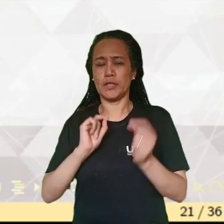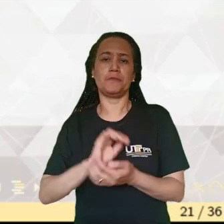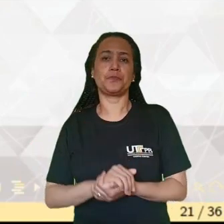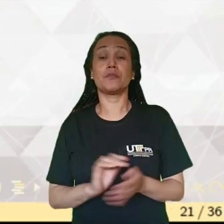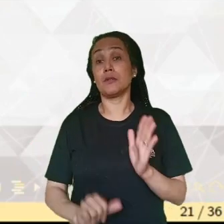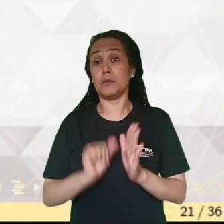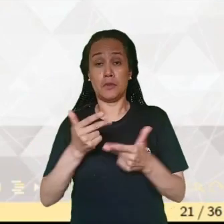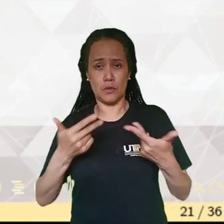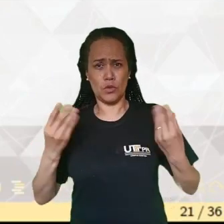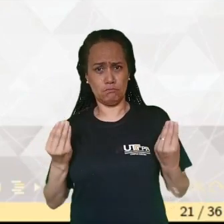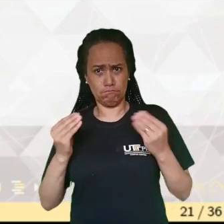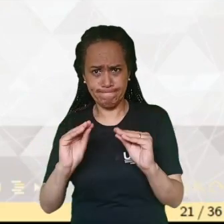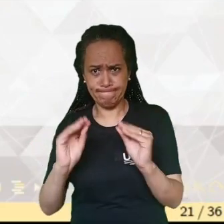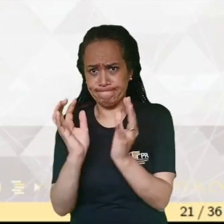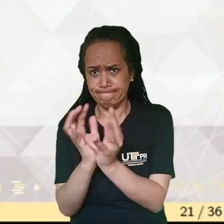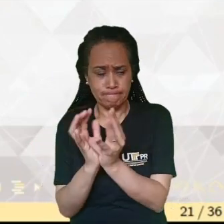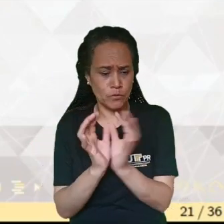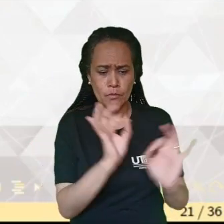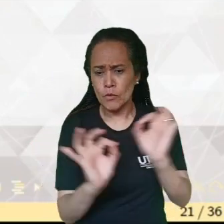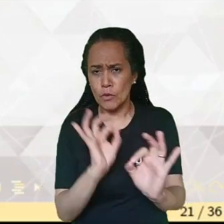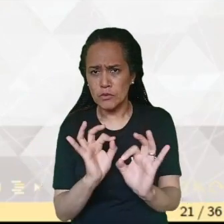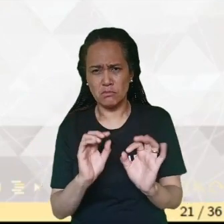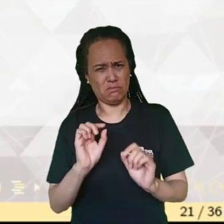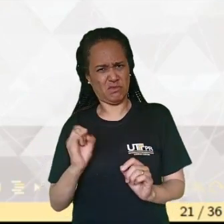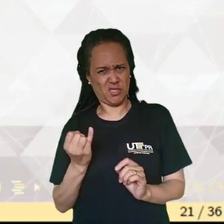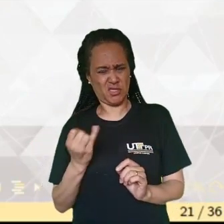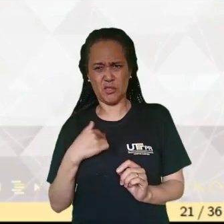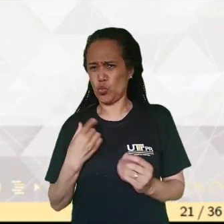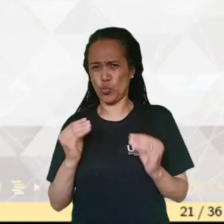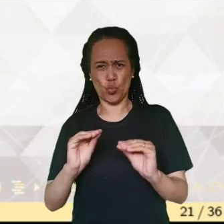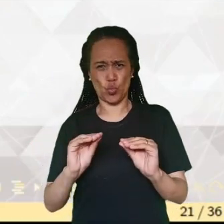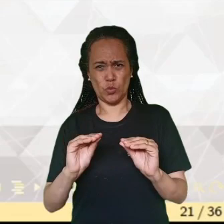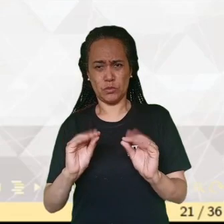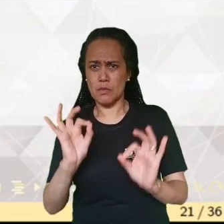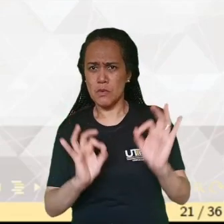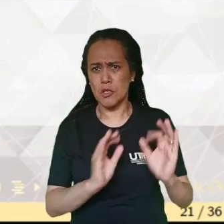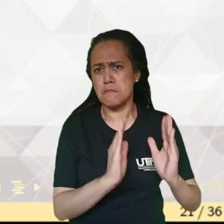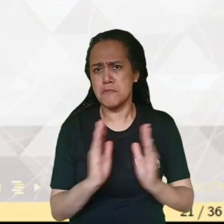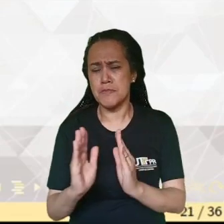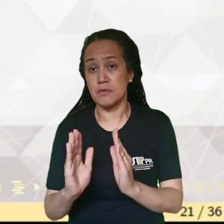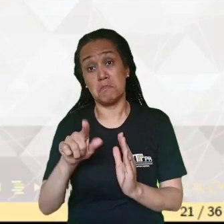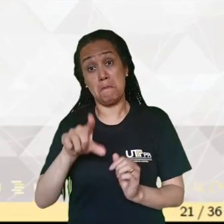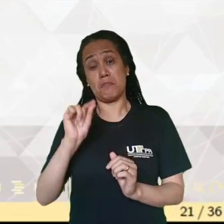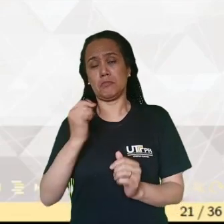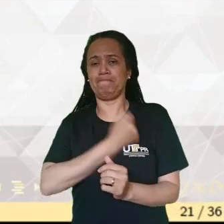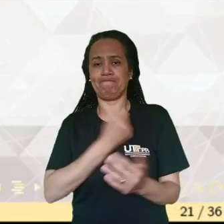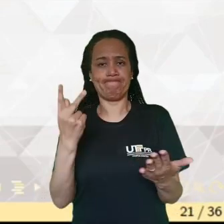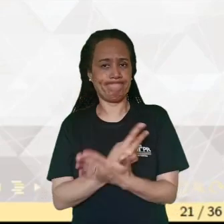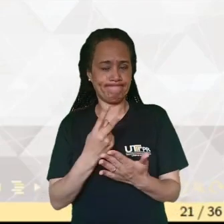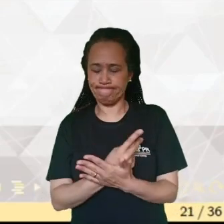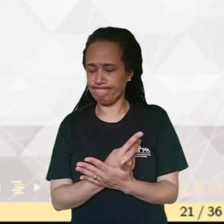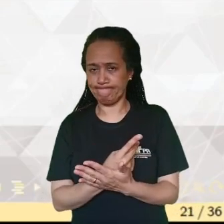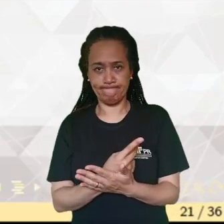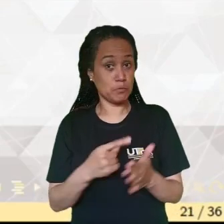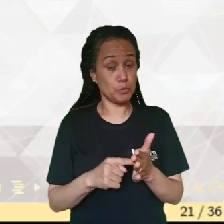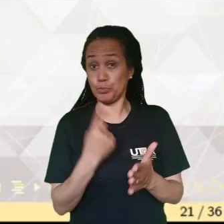dados em ordem. Ah, mas e se eu não colocar em ordem? Você vai pegar um número que está errado. Primeiro tem que colocar em ordem, chamamos isso de